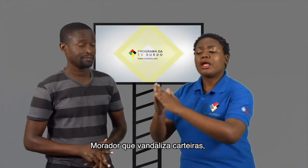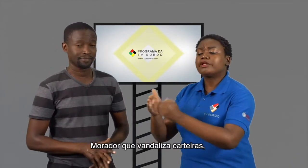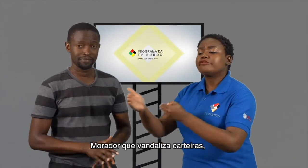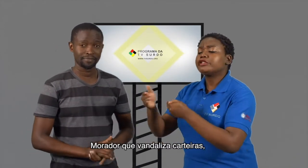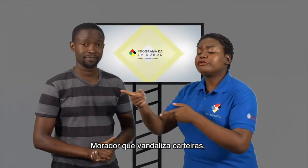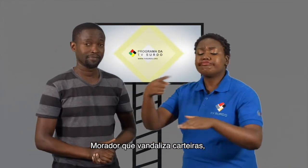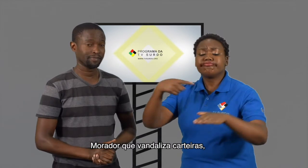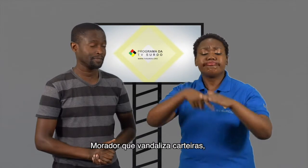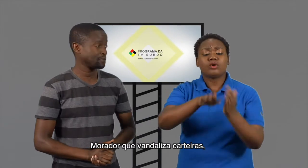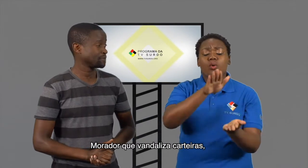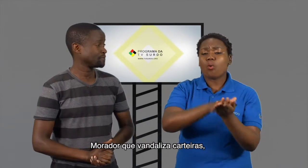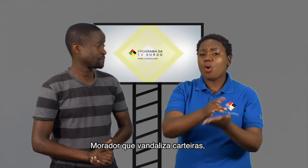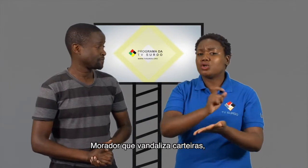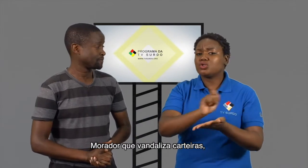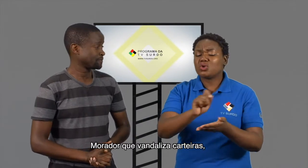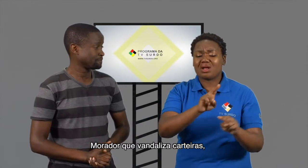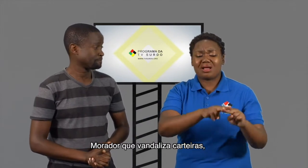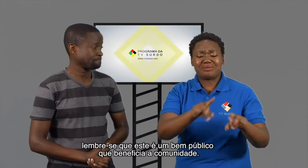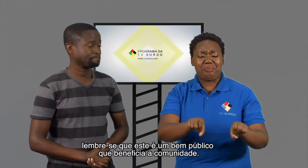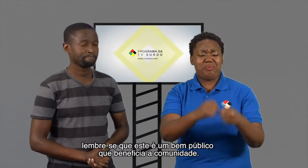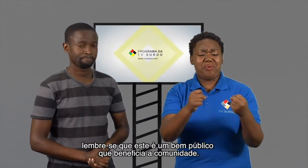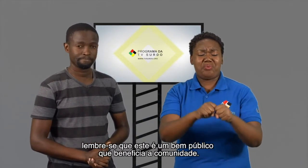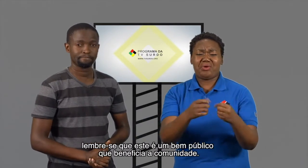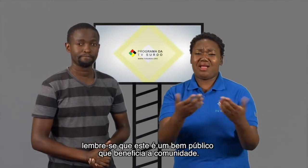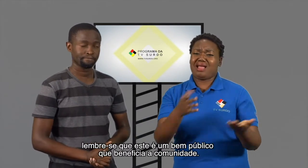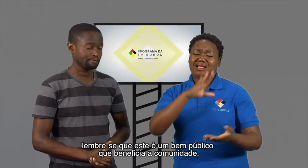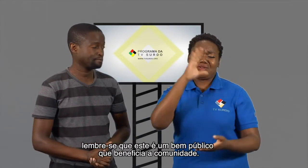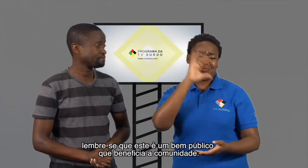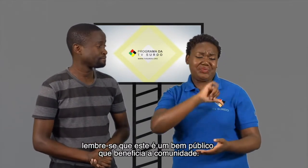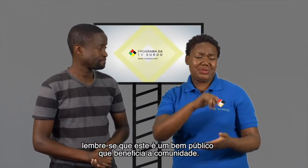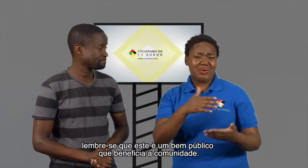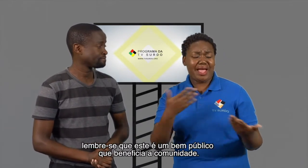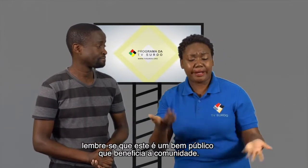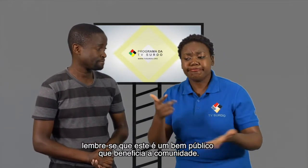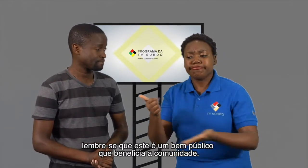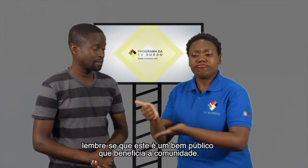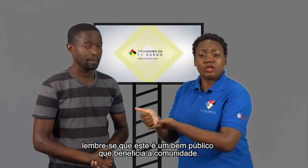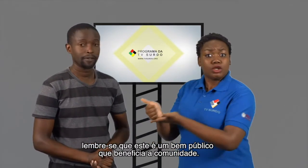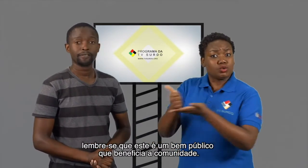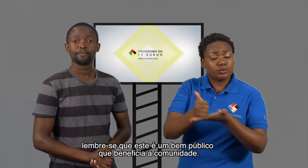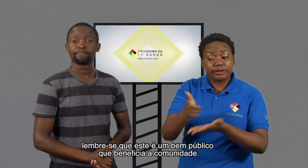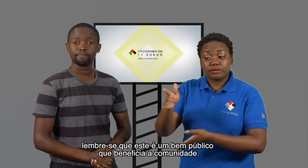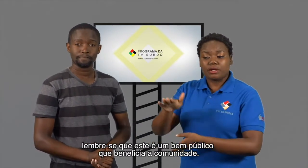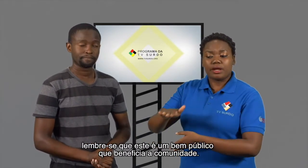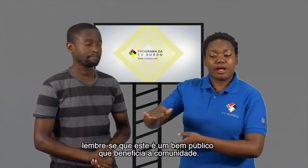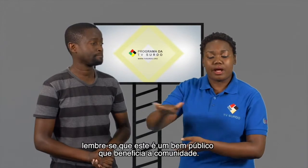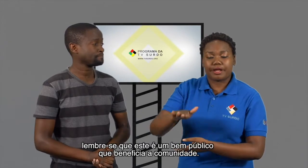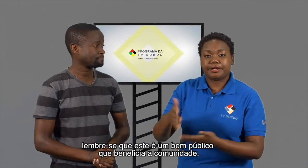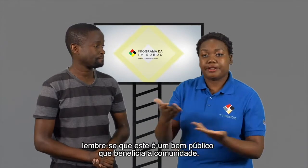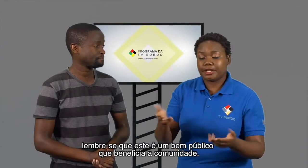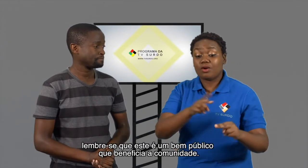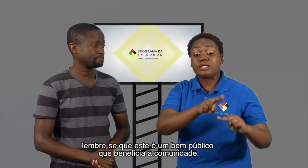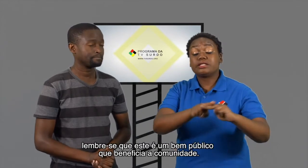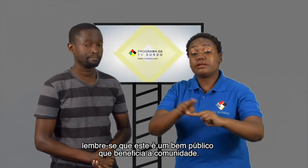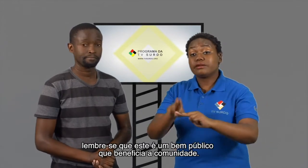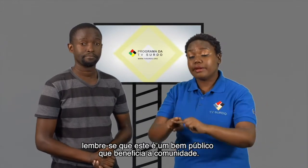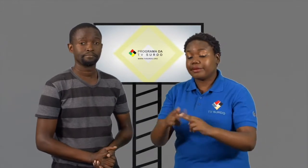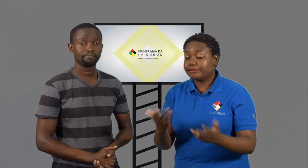Morador que vandaliza carteiras, lembre-se que este é um bem público que beneficia a comunidade.